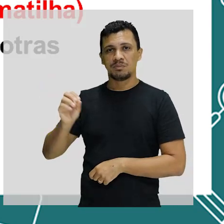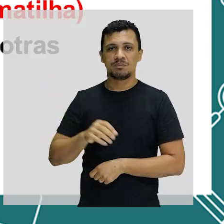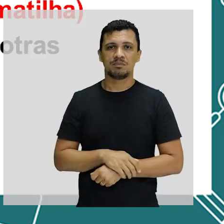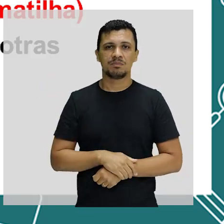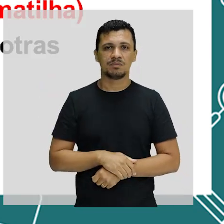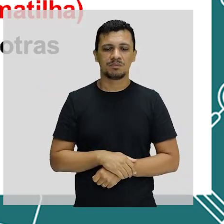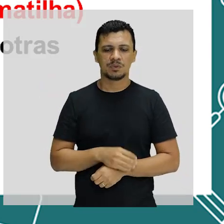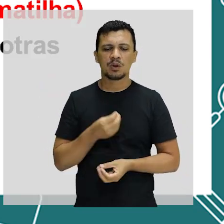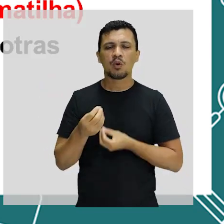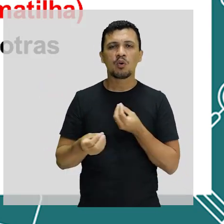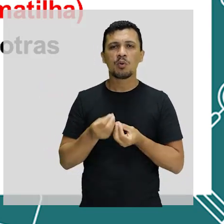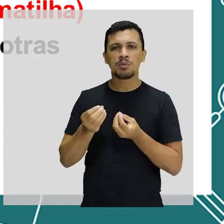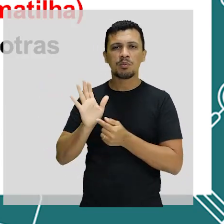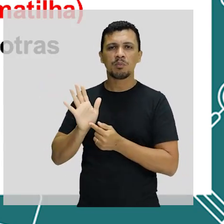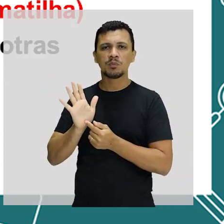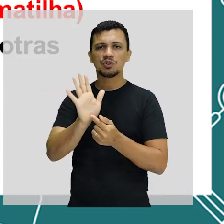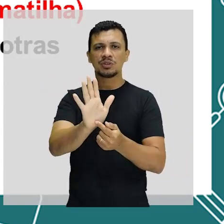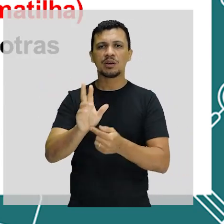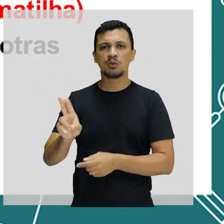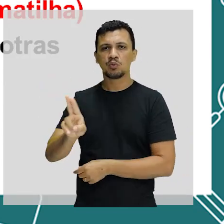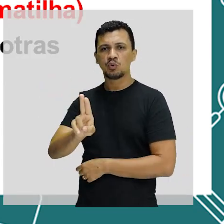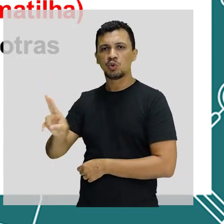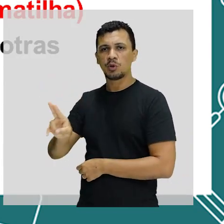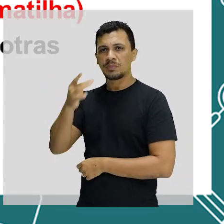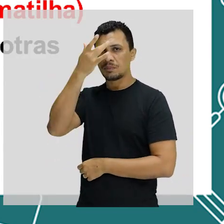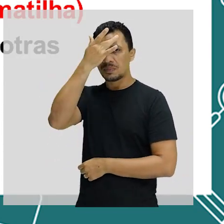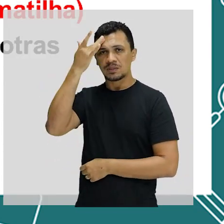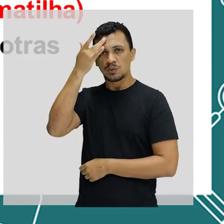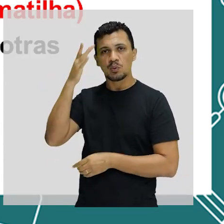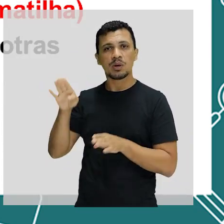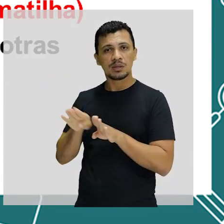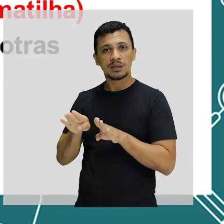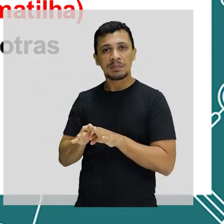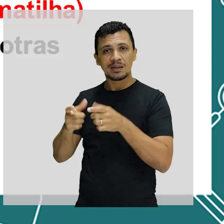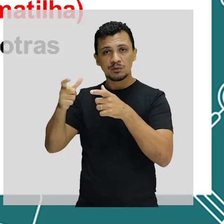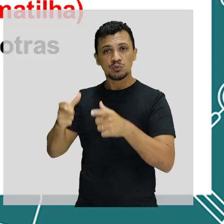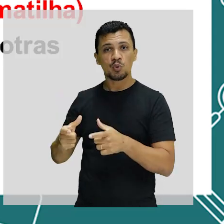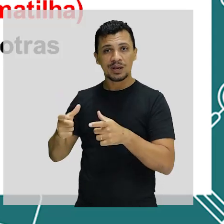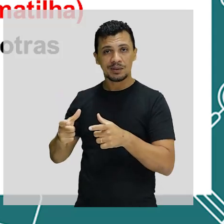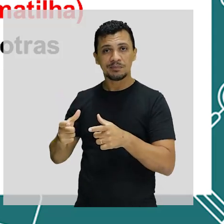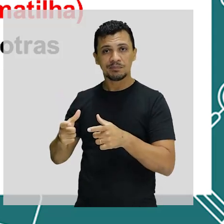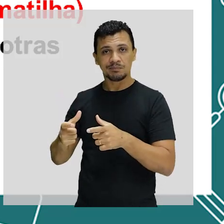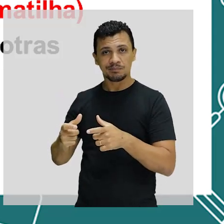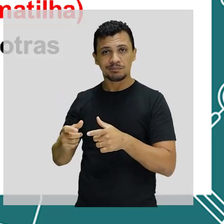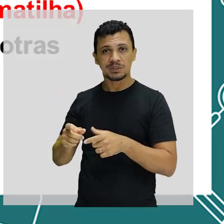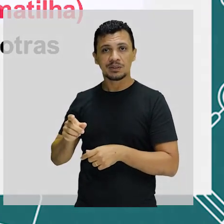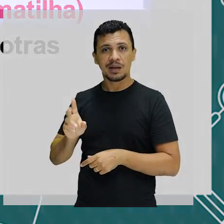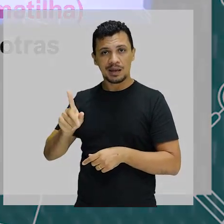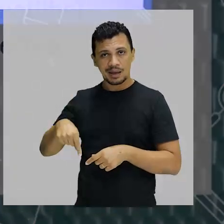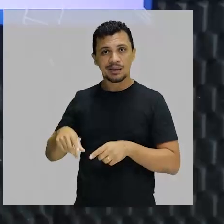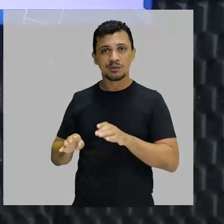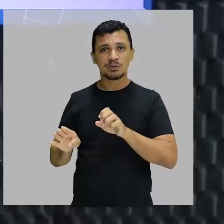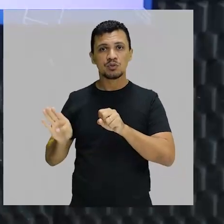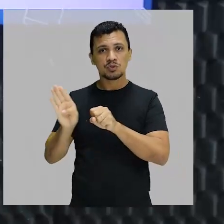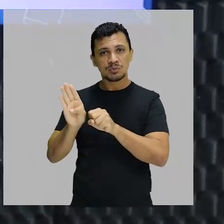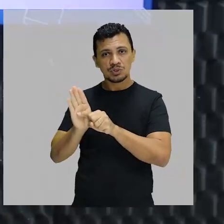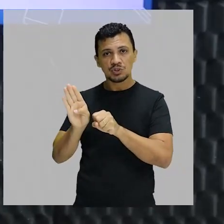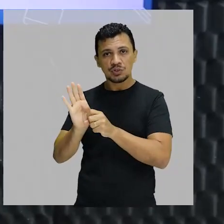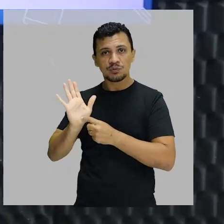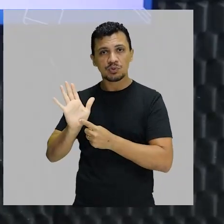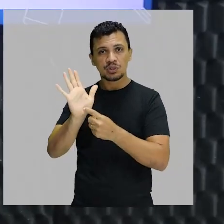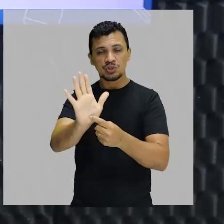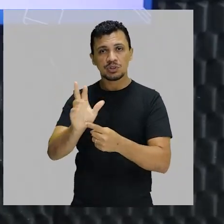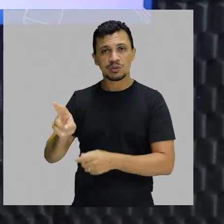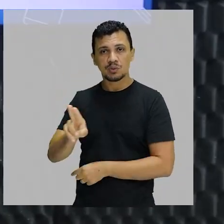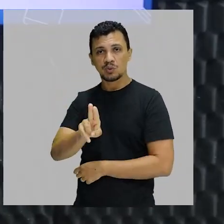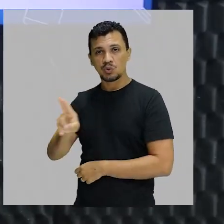indicar os nomes de pessoas e lugares. Então, são aqueles que indicam os nomes das pessoas e dos lugares.